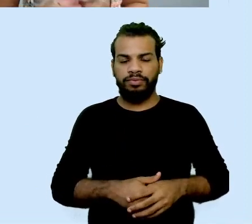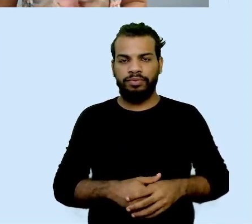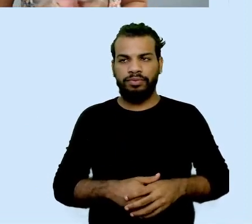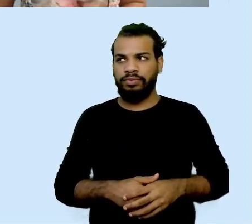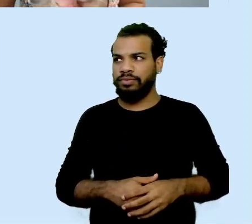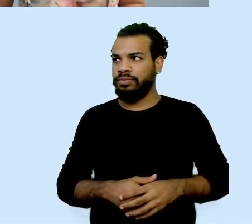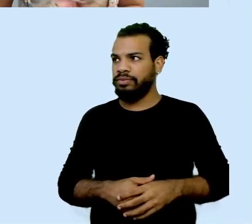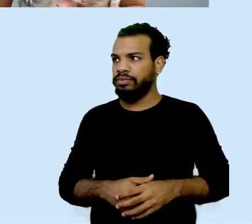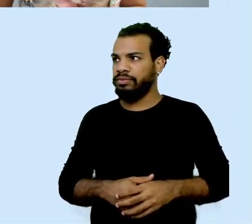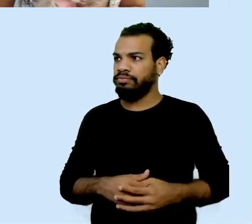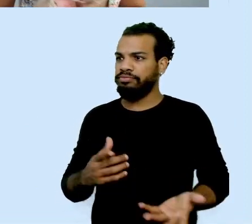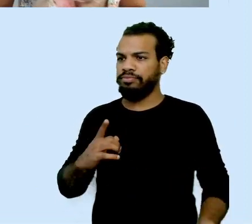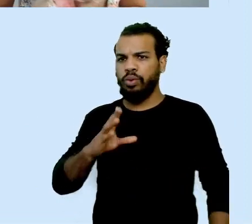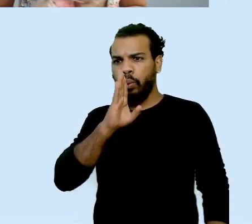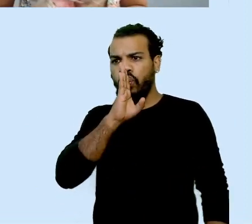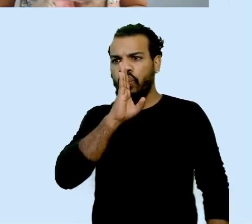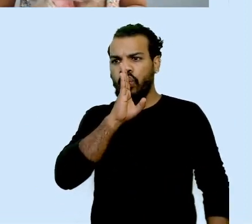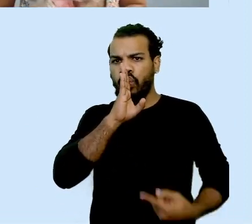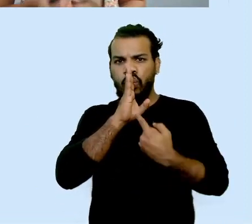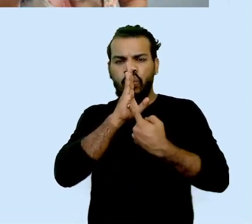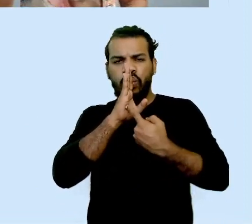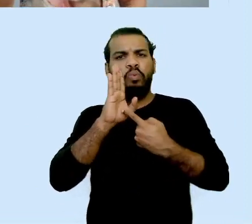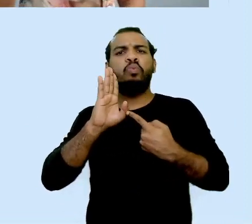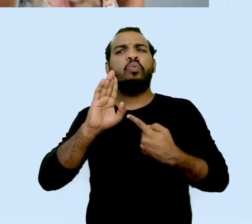o silêncio, professora?